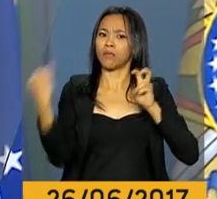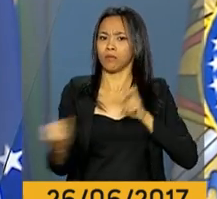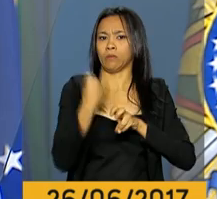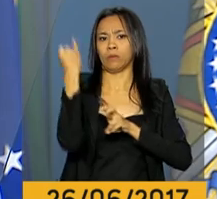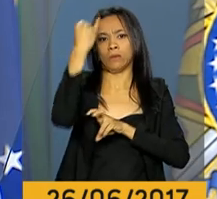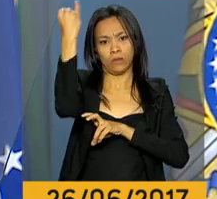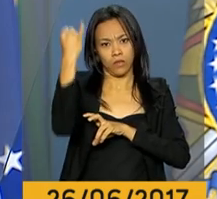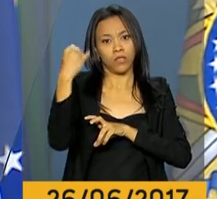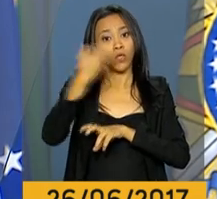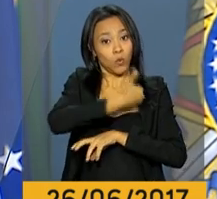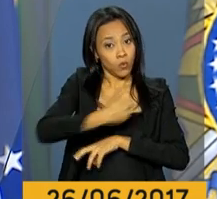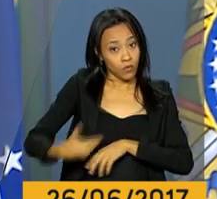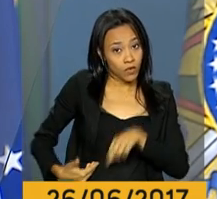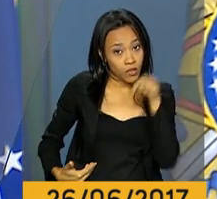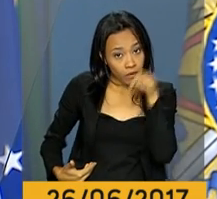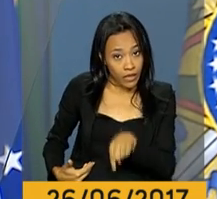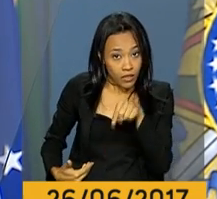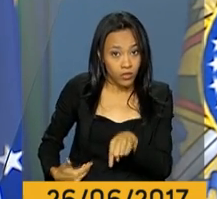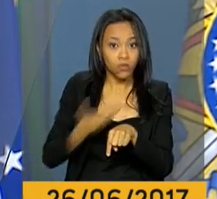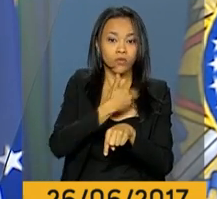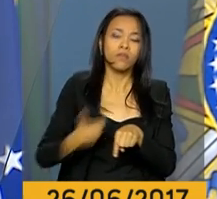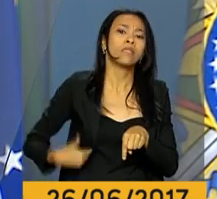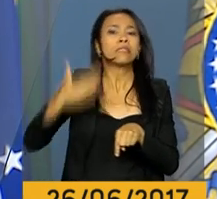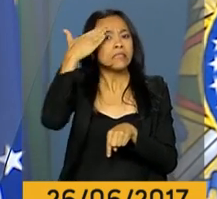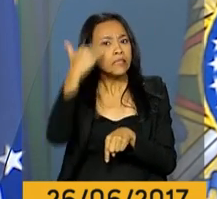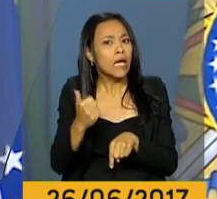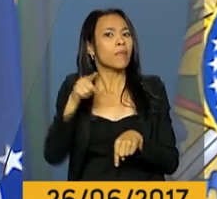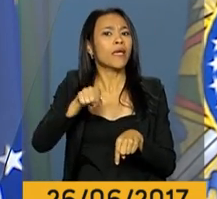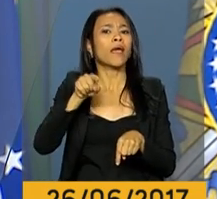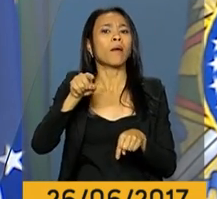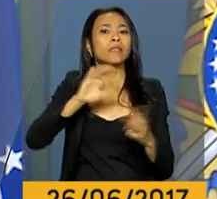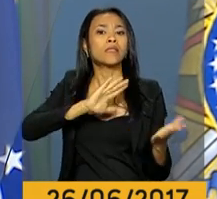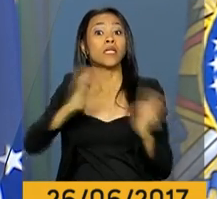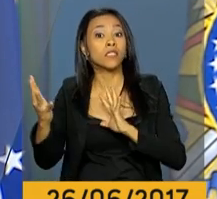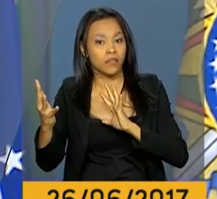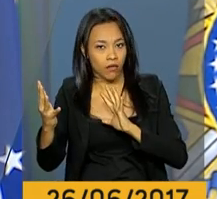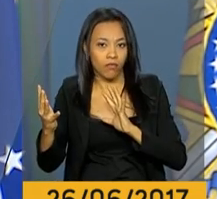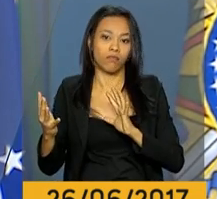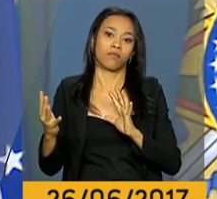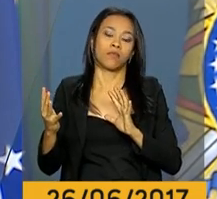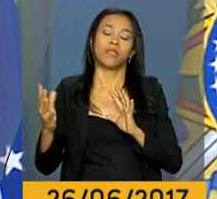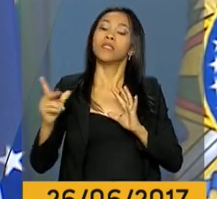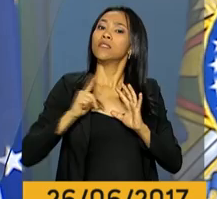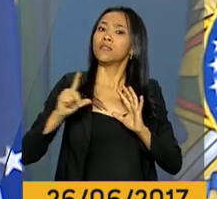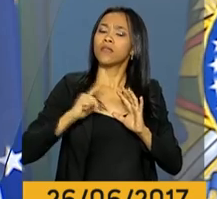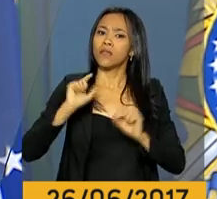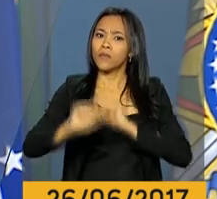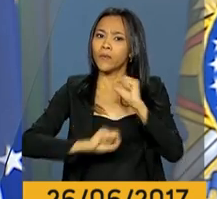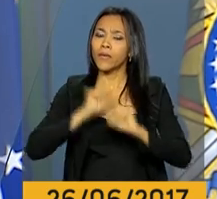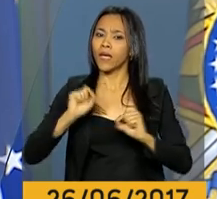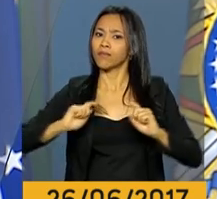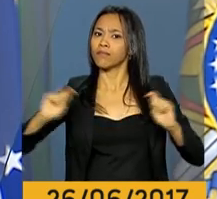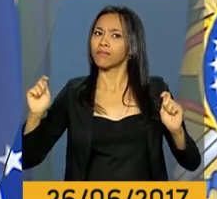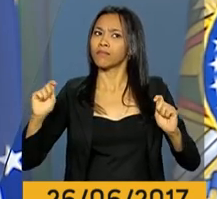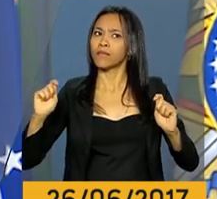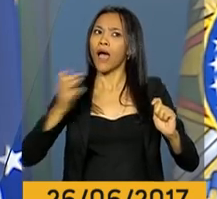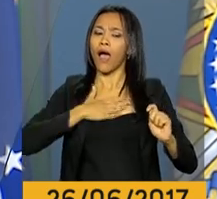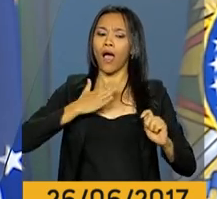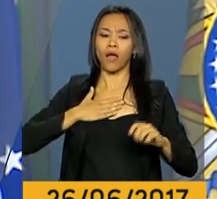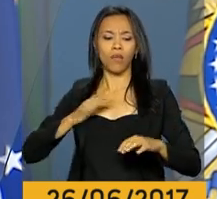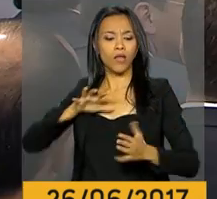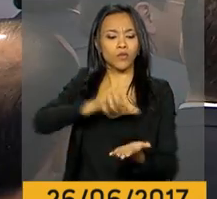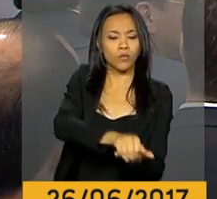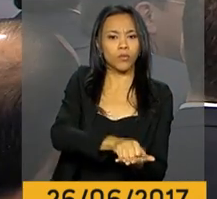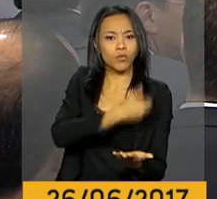esta este este governo eh sabe que é um governo de transição e ele tem a capacidade de dizer eu cheguei aqui ou nós